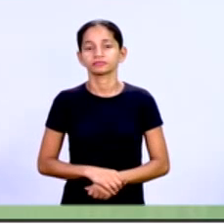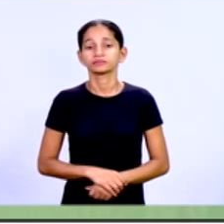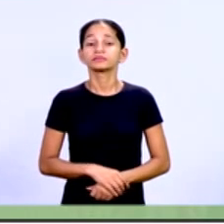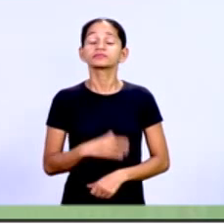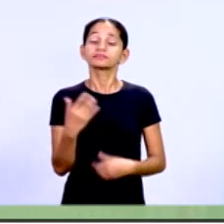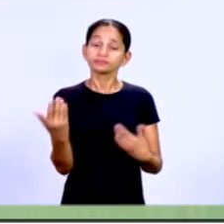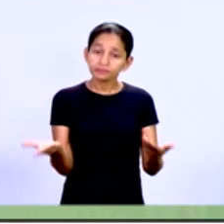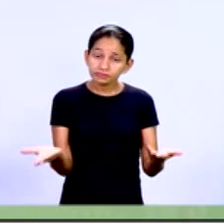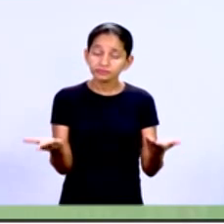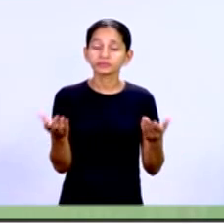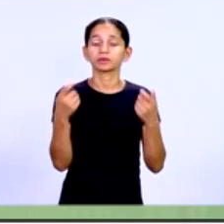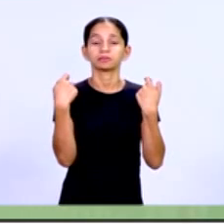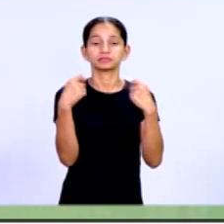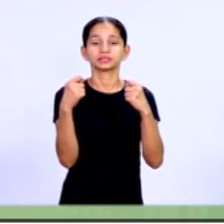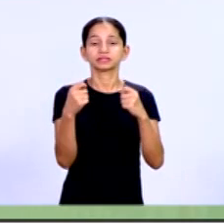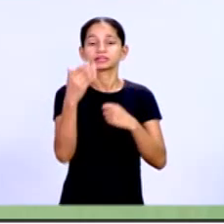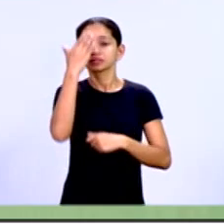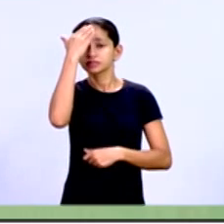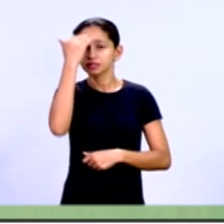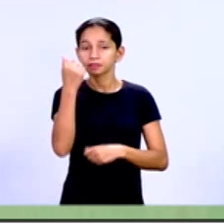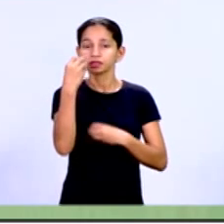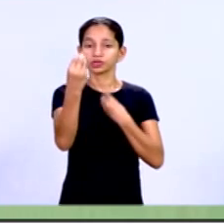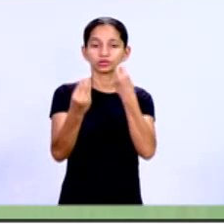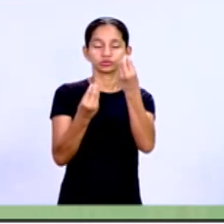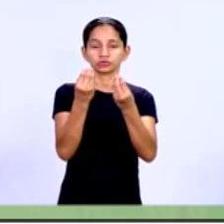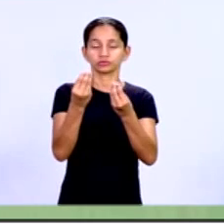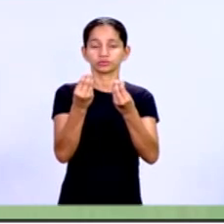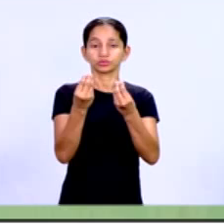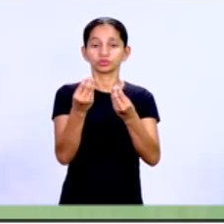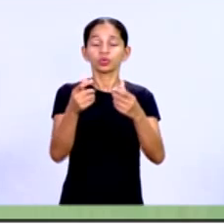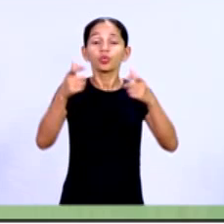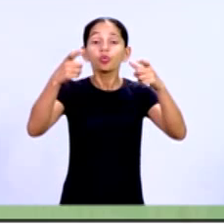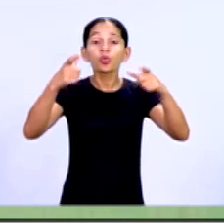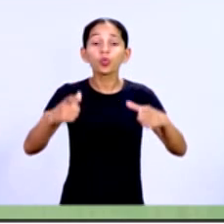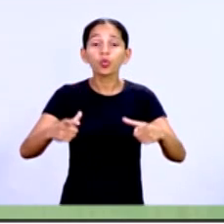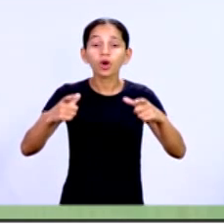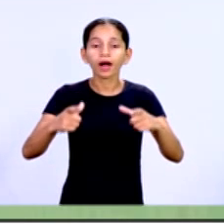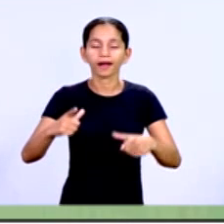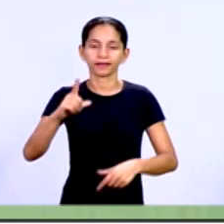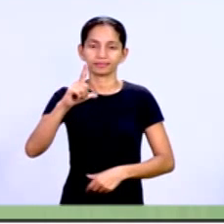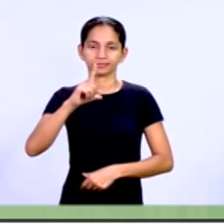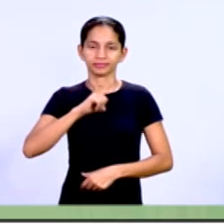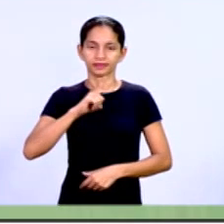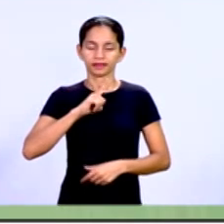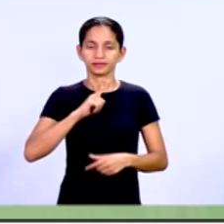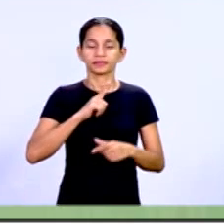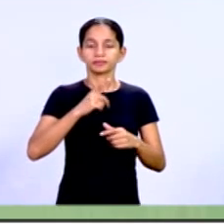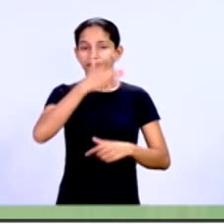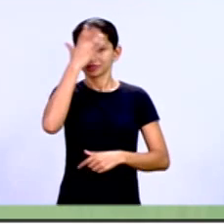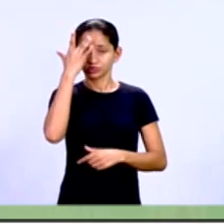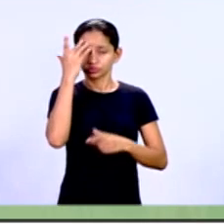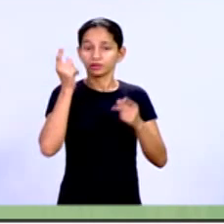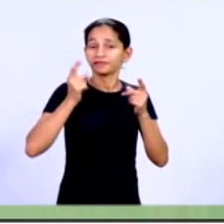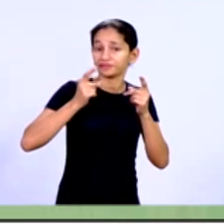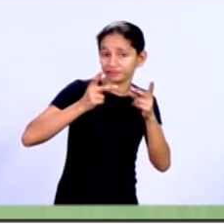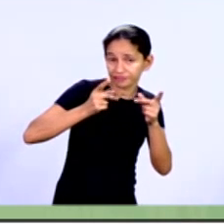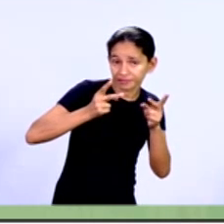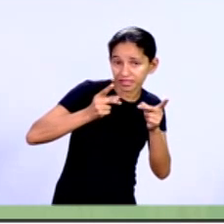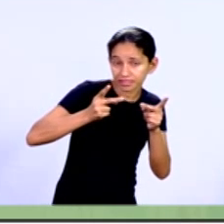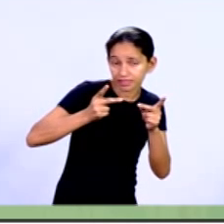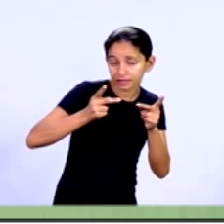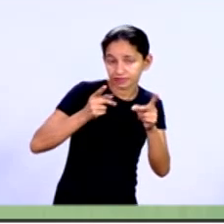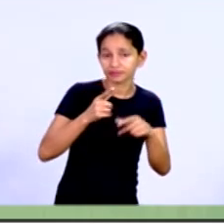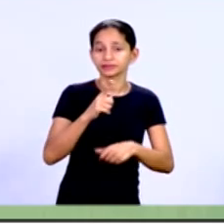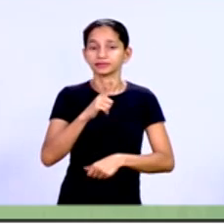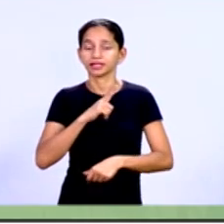Dessa forma, podemos definir como mercado o local onde se encontram vendedores e compradores para efetuarem vendas e